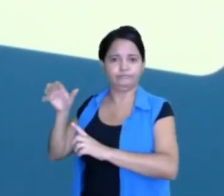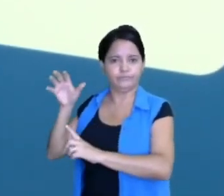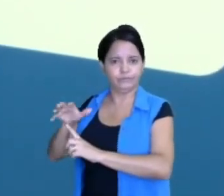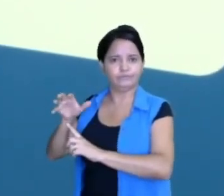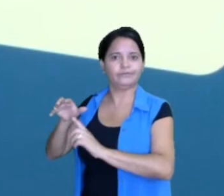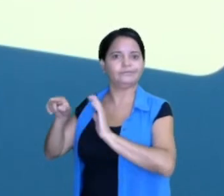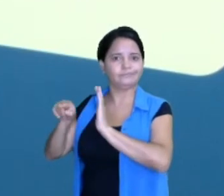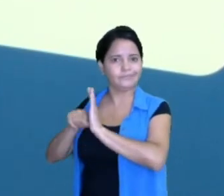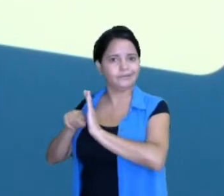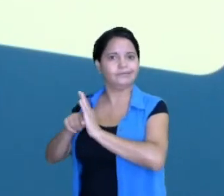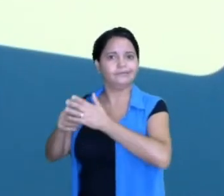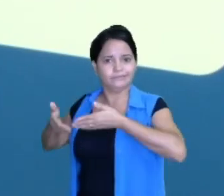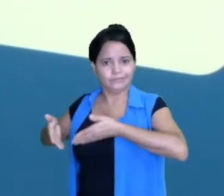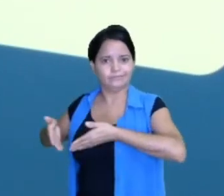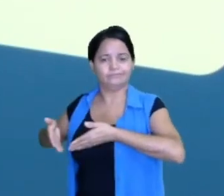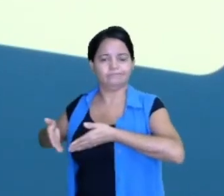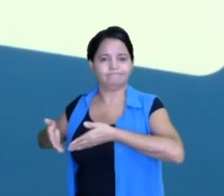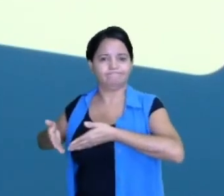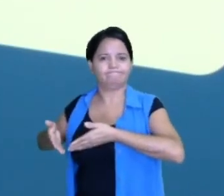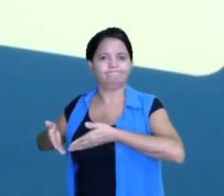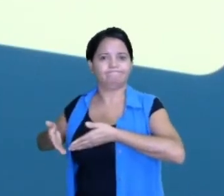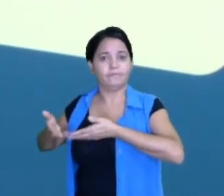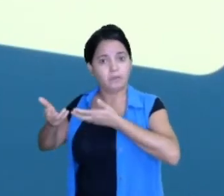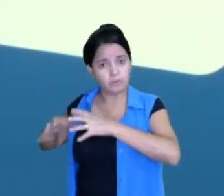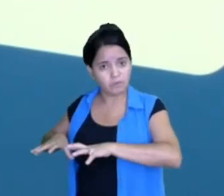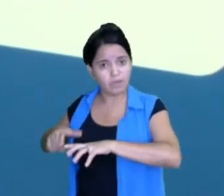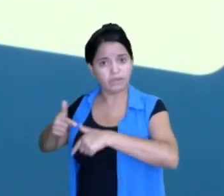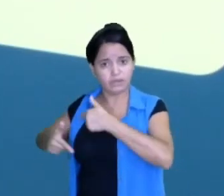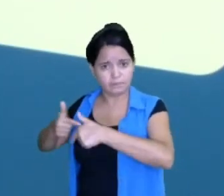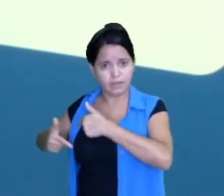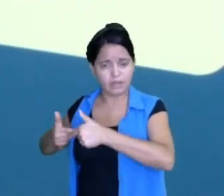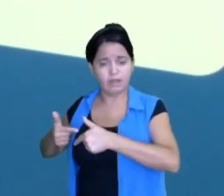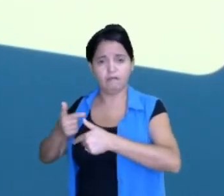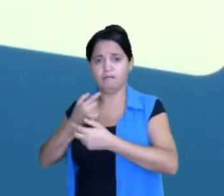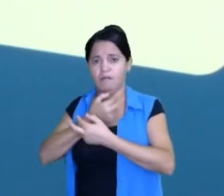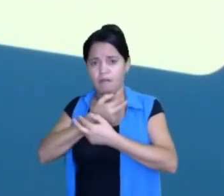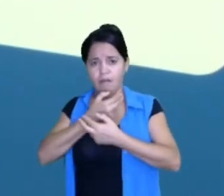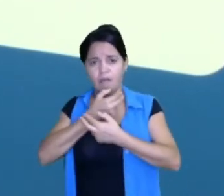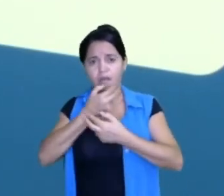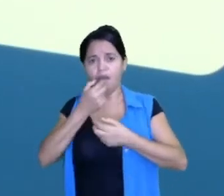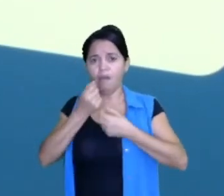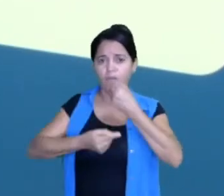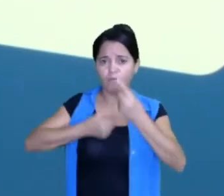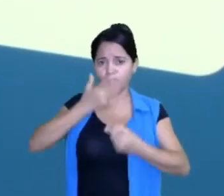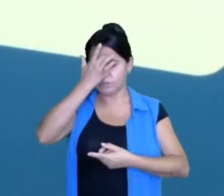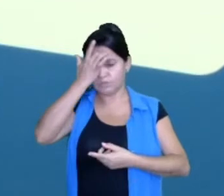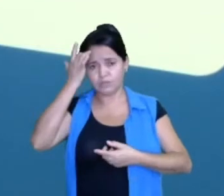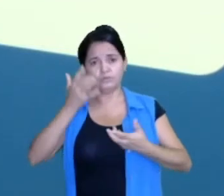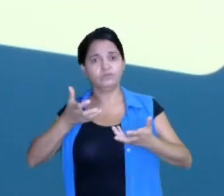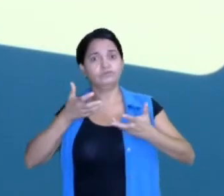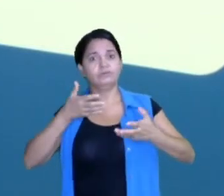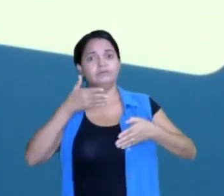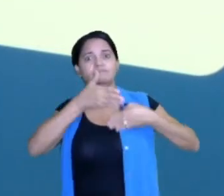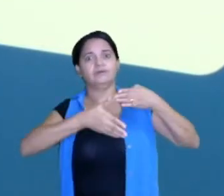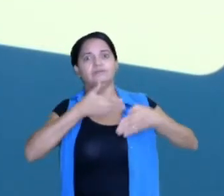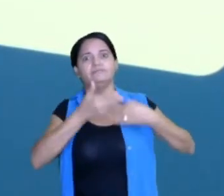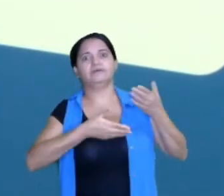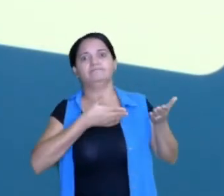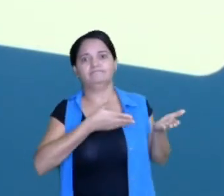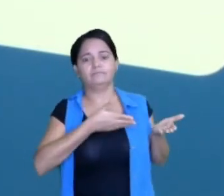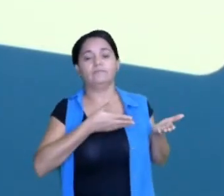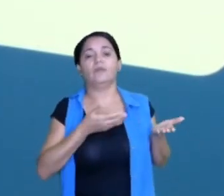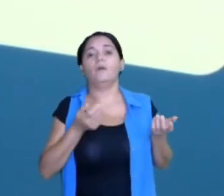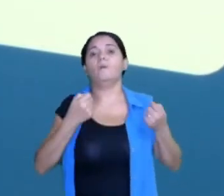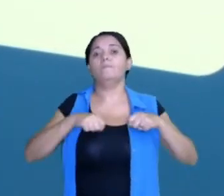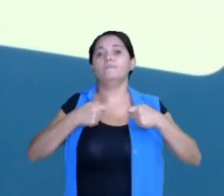trabalhar, teria outro que ia fazer questão de participar. Isso precisaria ser modificado. Vou pedir